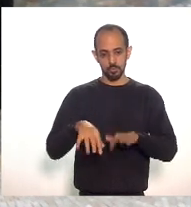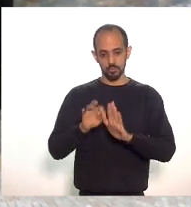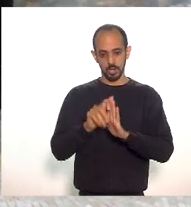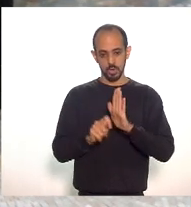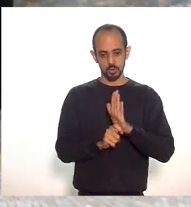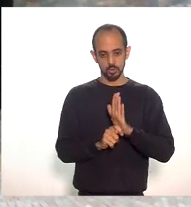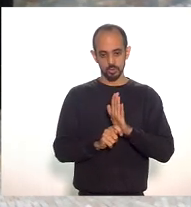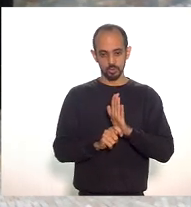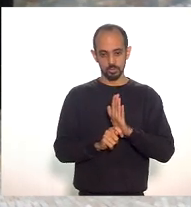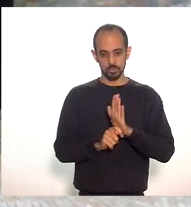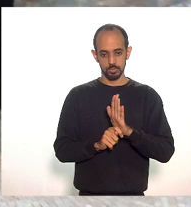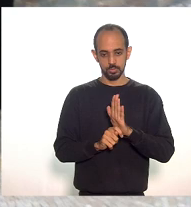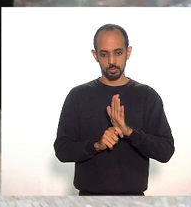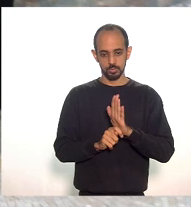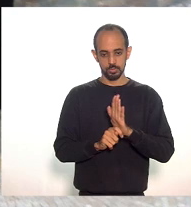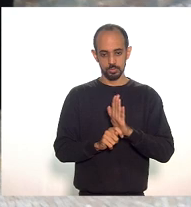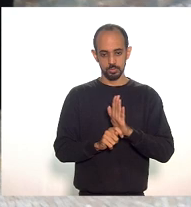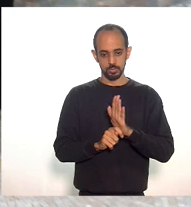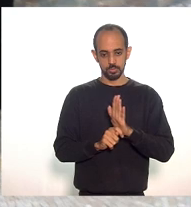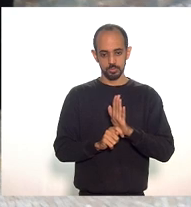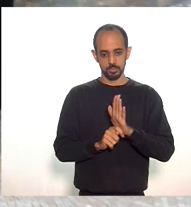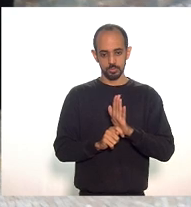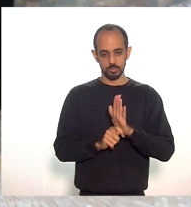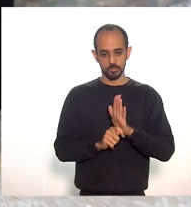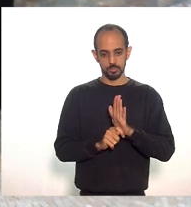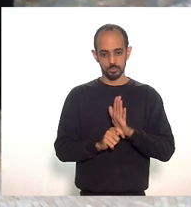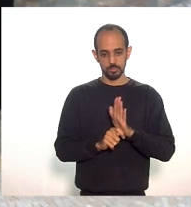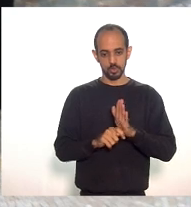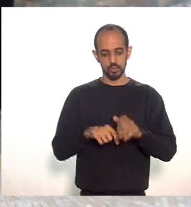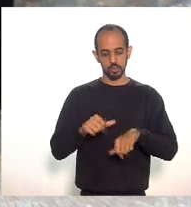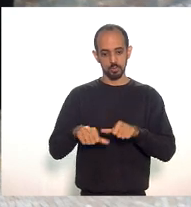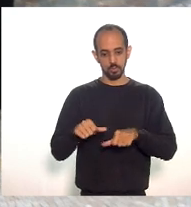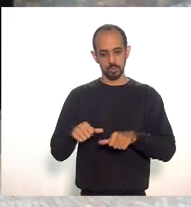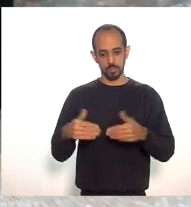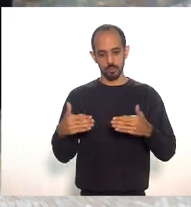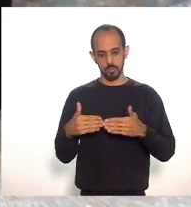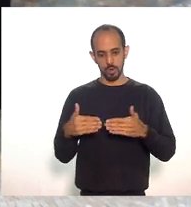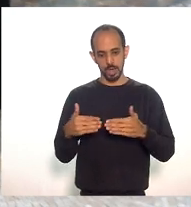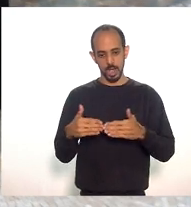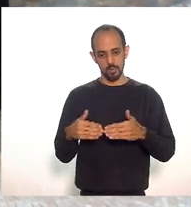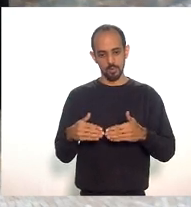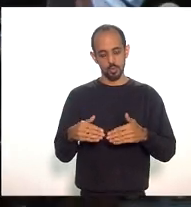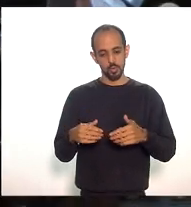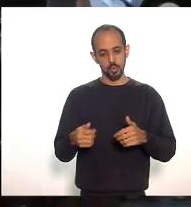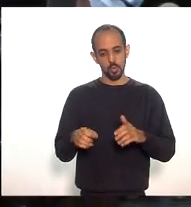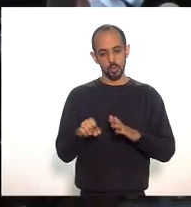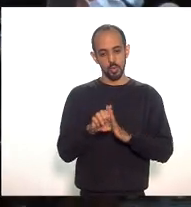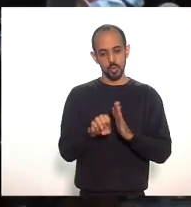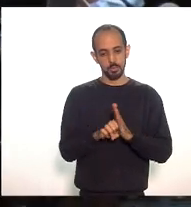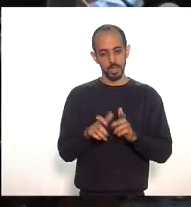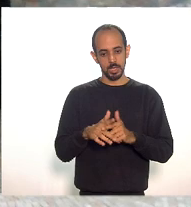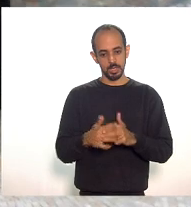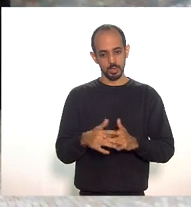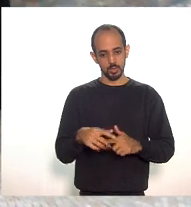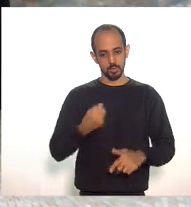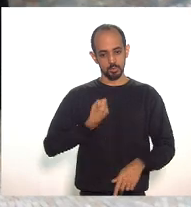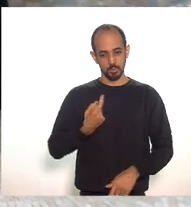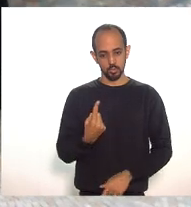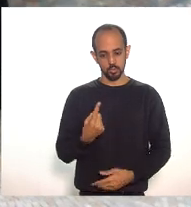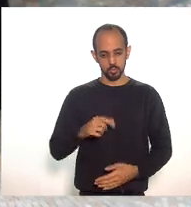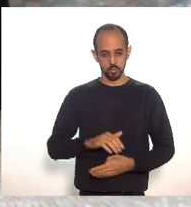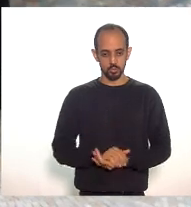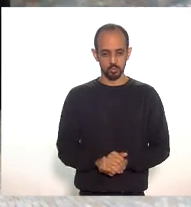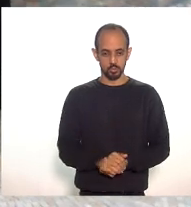a princípio ela poderá prejudicar habilidade a emenda nós mudamos então para favorável com subemenda à emenda um contrário as demais concluindo o